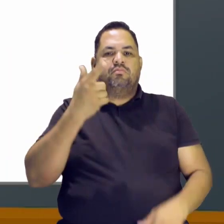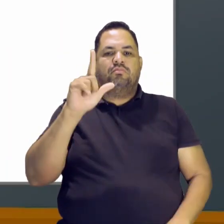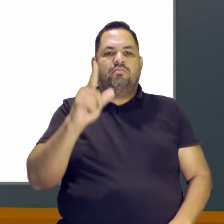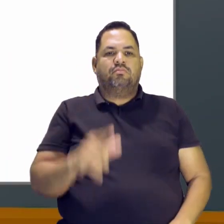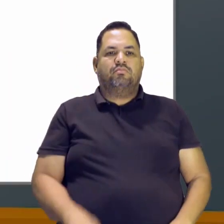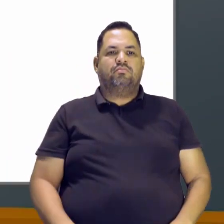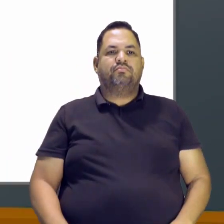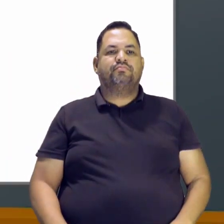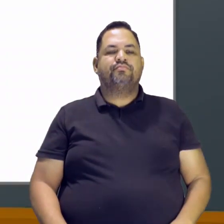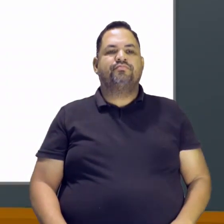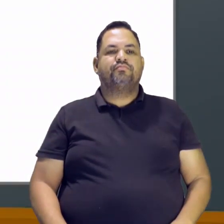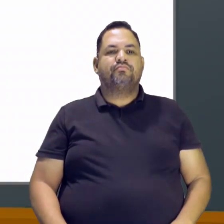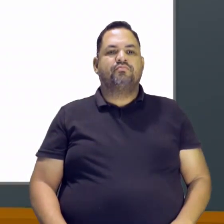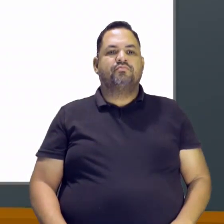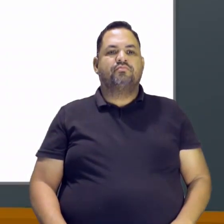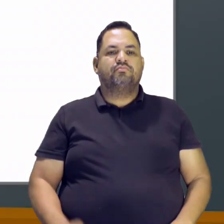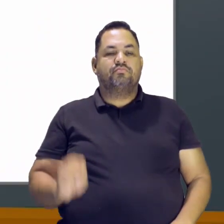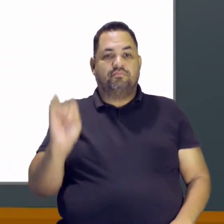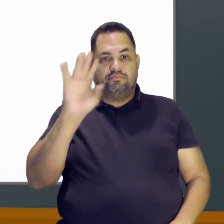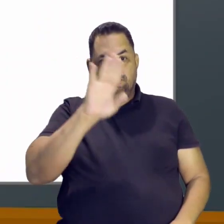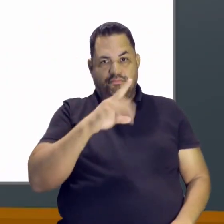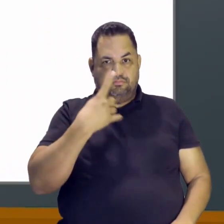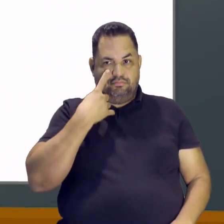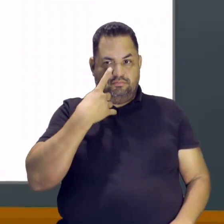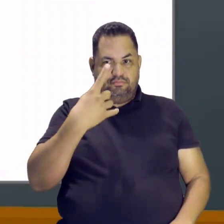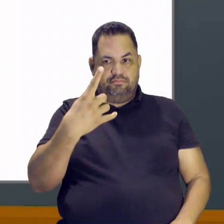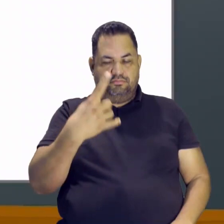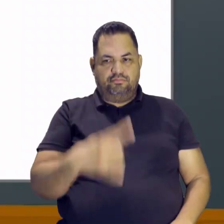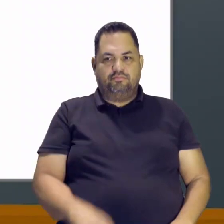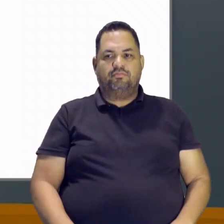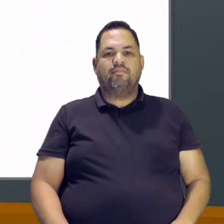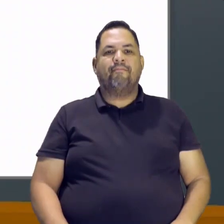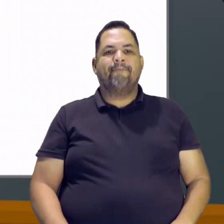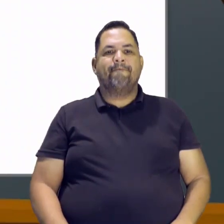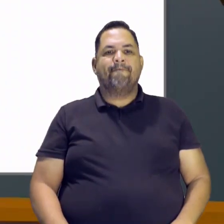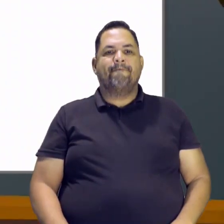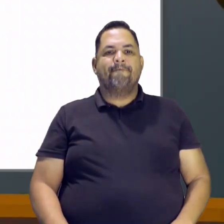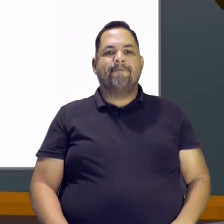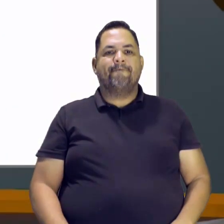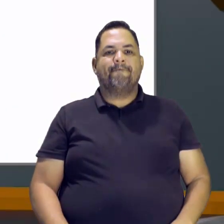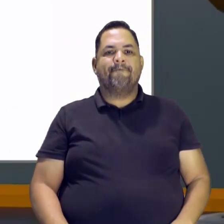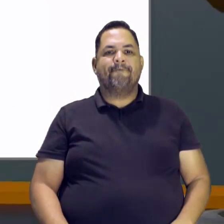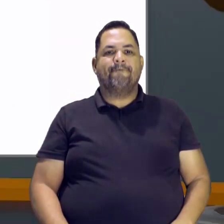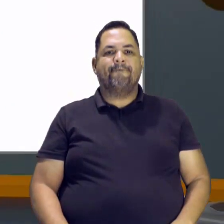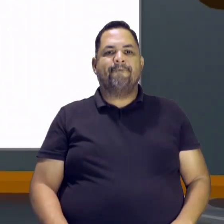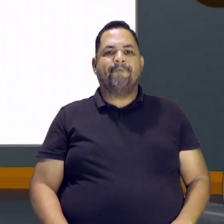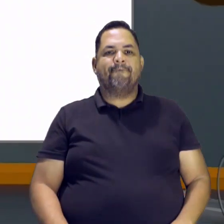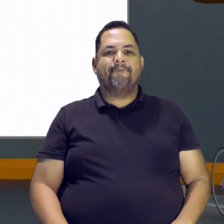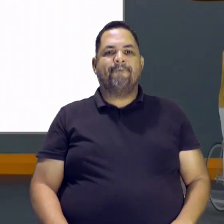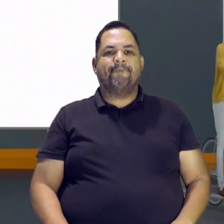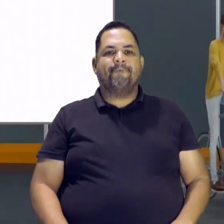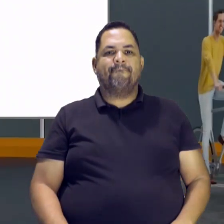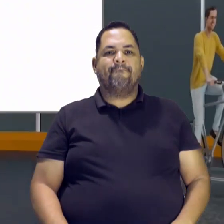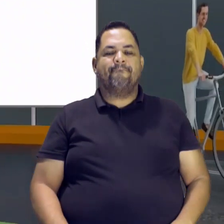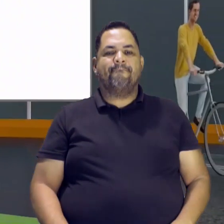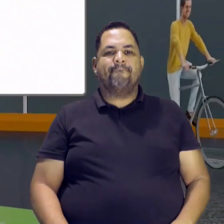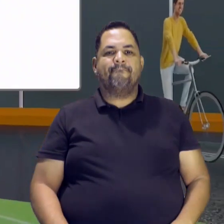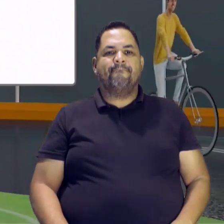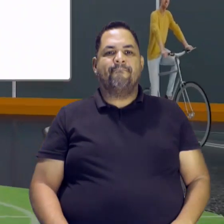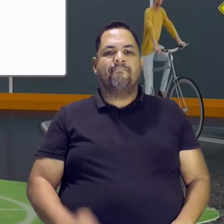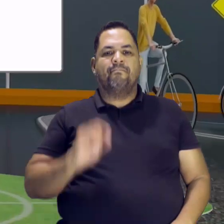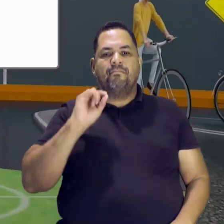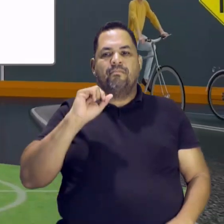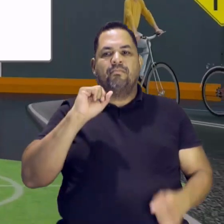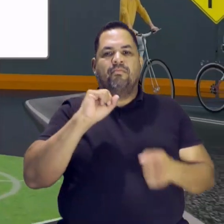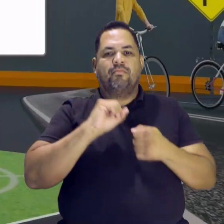meu diretor abrir a imagem. Tá? O diretor vai abrir aqui a imagem e eu vou demonstrar para ti. O que tu vai